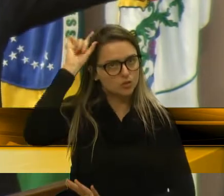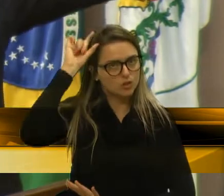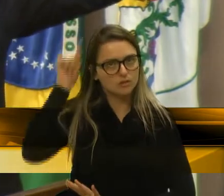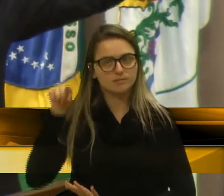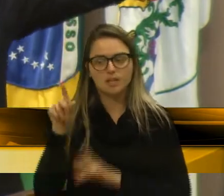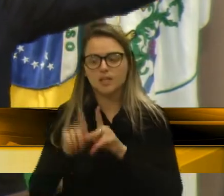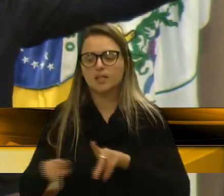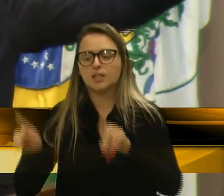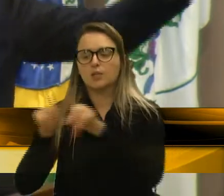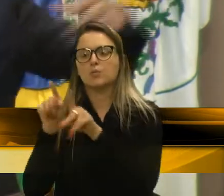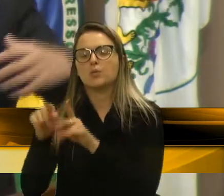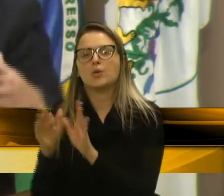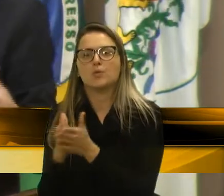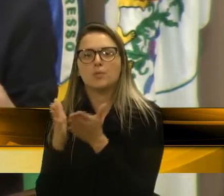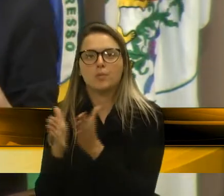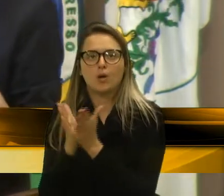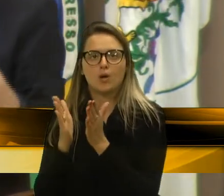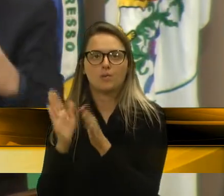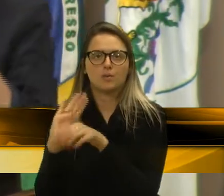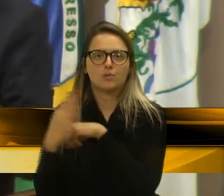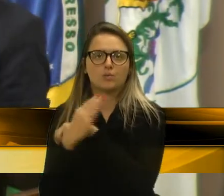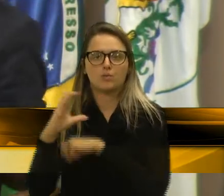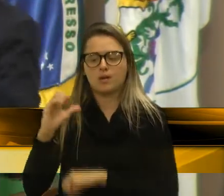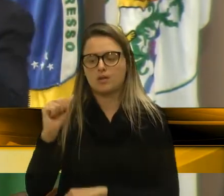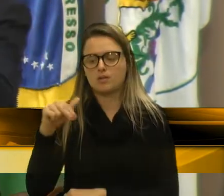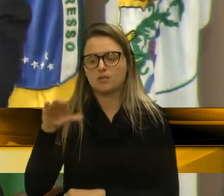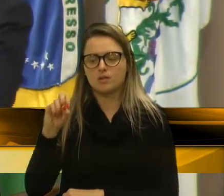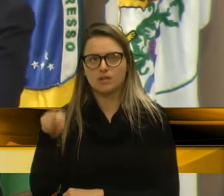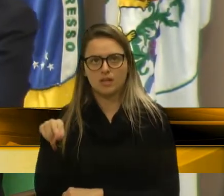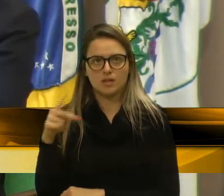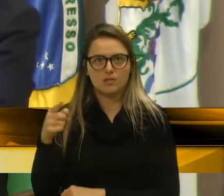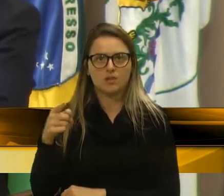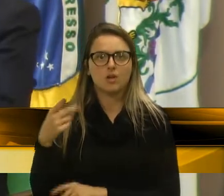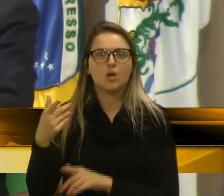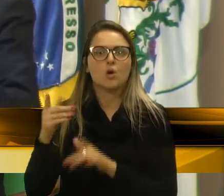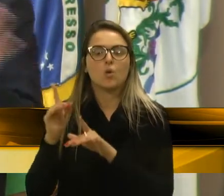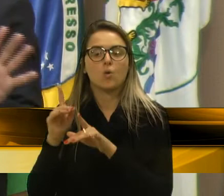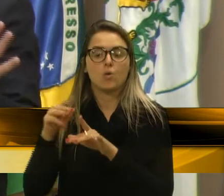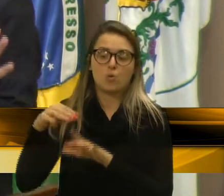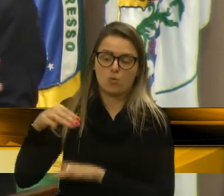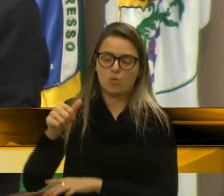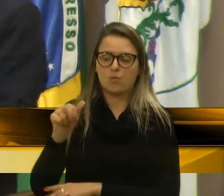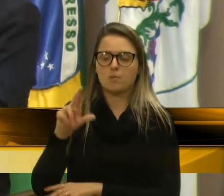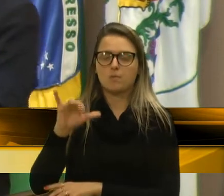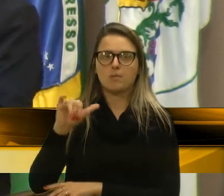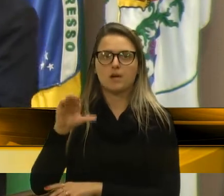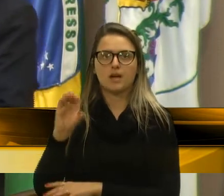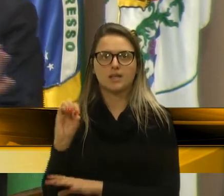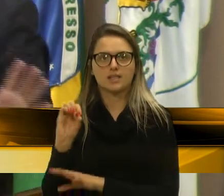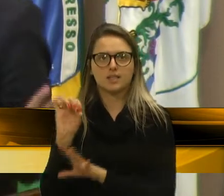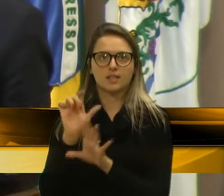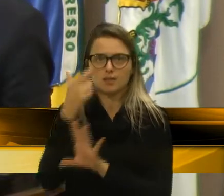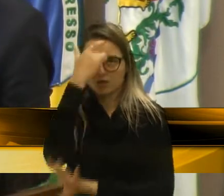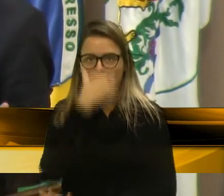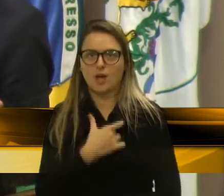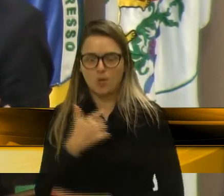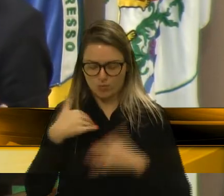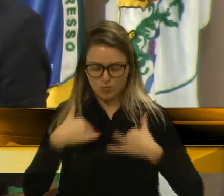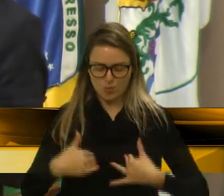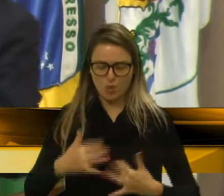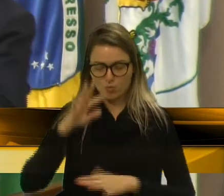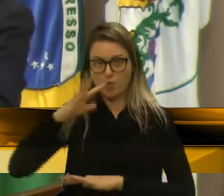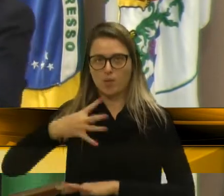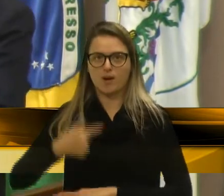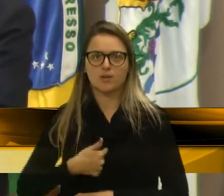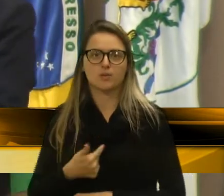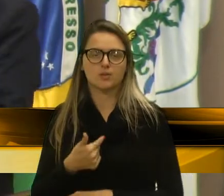população carente lá do Quênio que tem que sentir na pele. Porque quando a gente fala que o seu Marciano tem que sentir na pele, eu quero crer que não é nenhuma ameaça à integridade física dele. Então